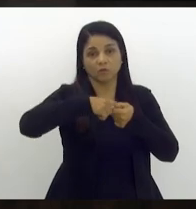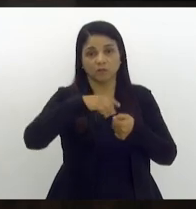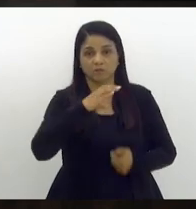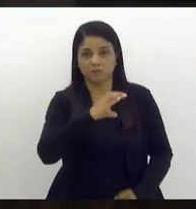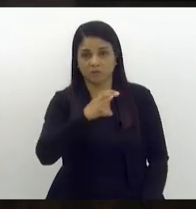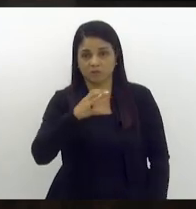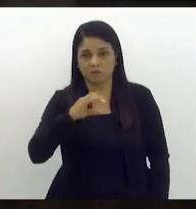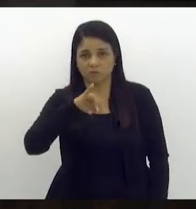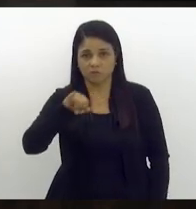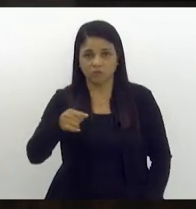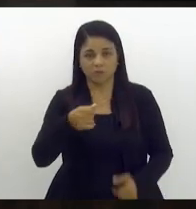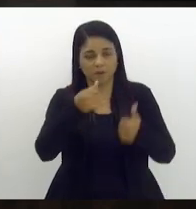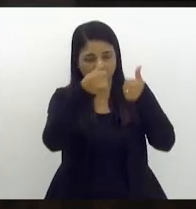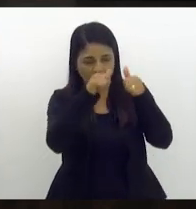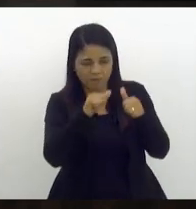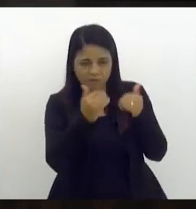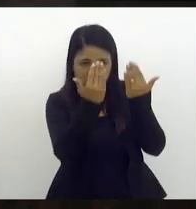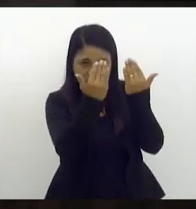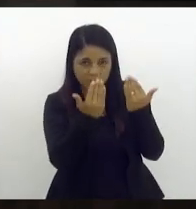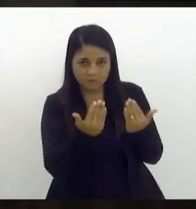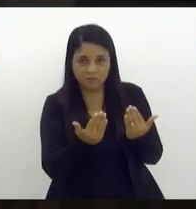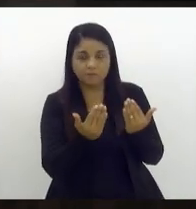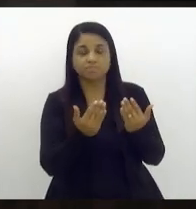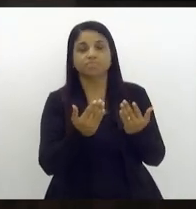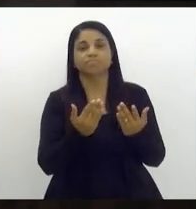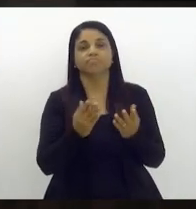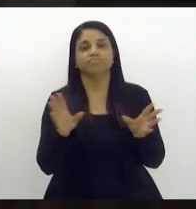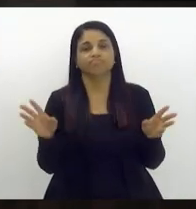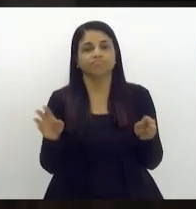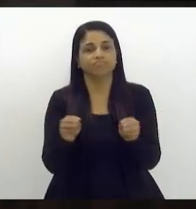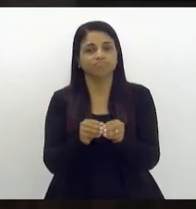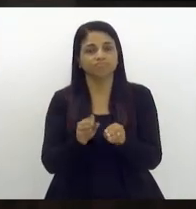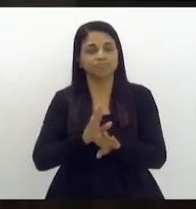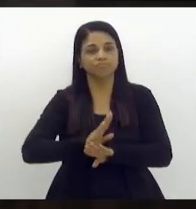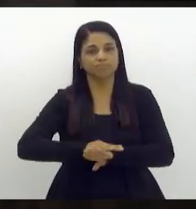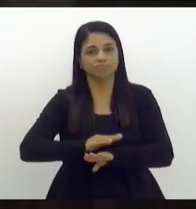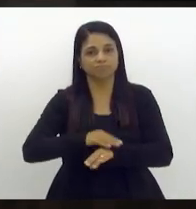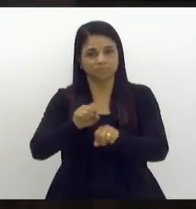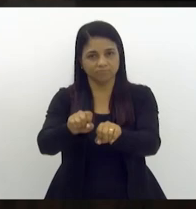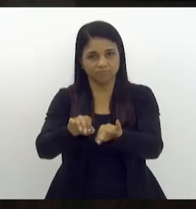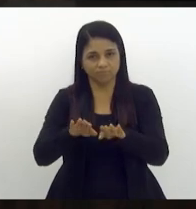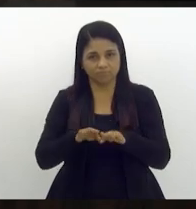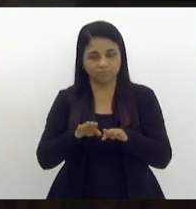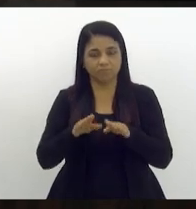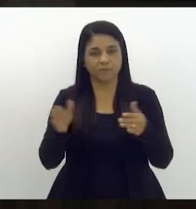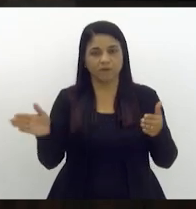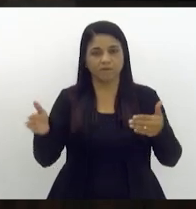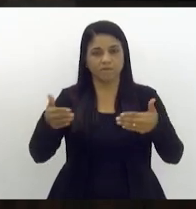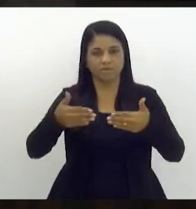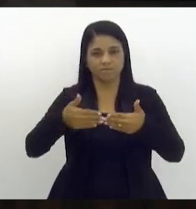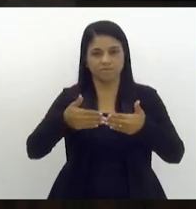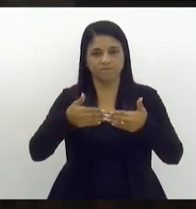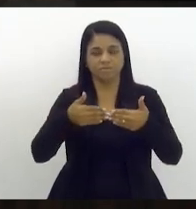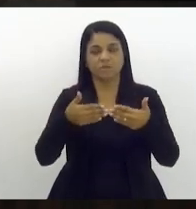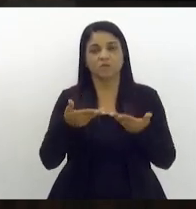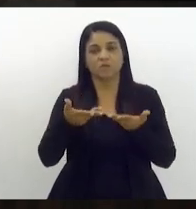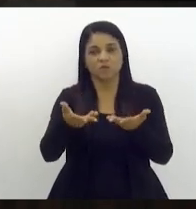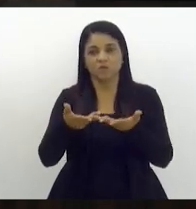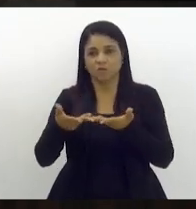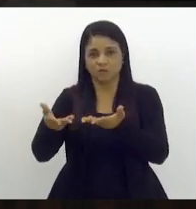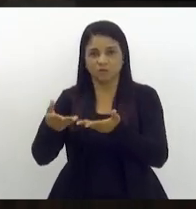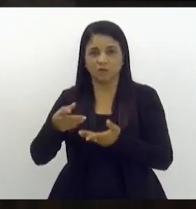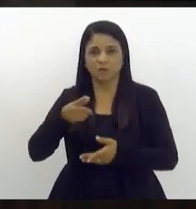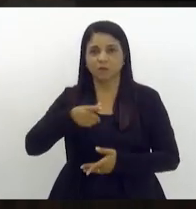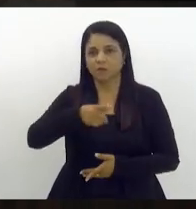para que possa ser analisada. Esgotado o tempo regimental da sessão, passa o expediente final, convidando o